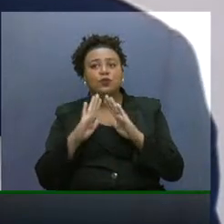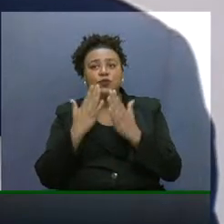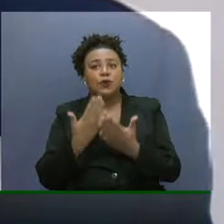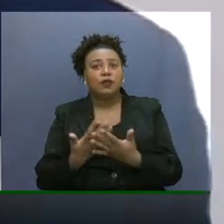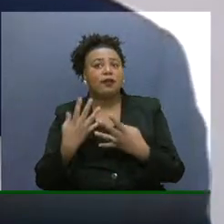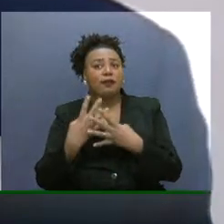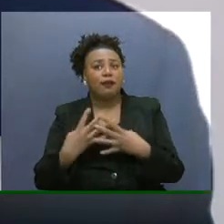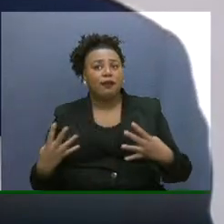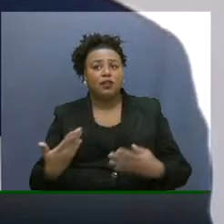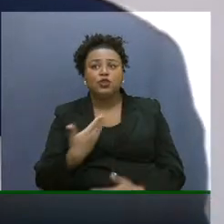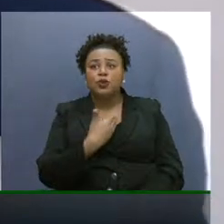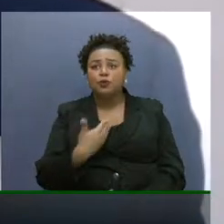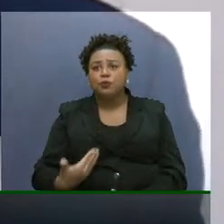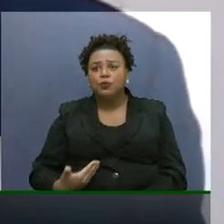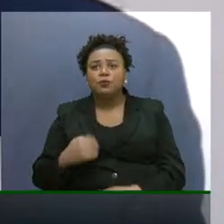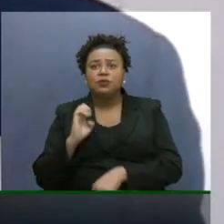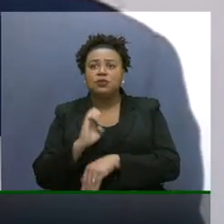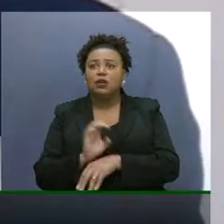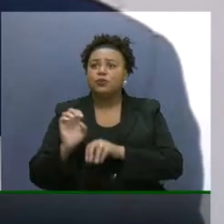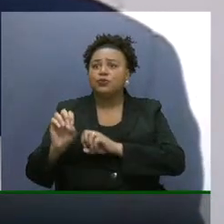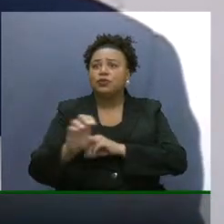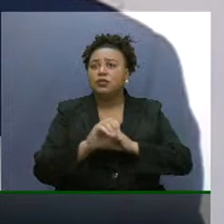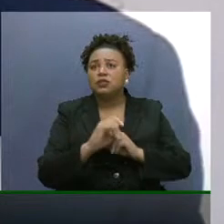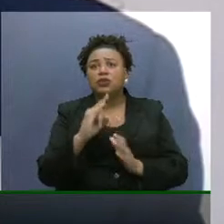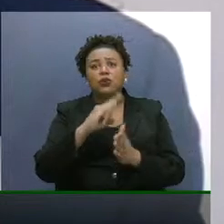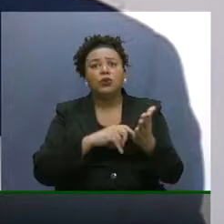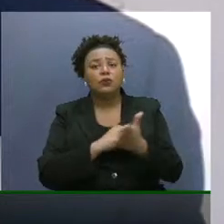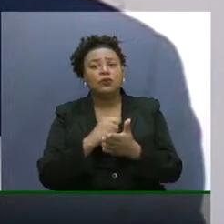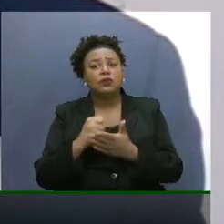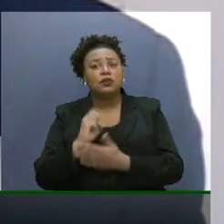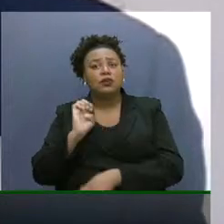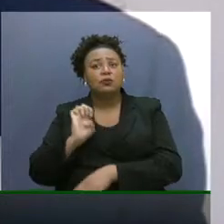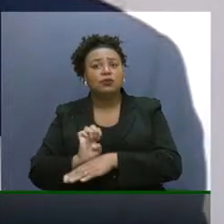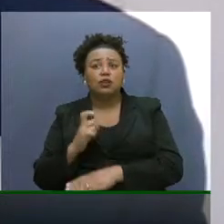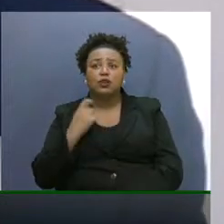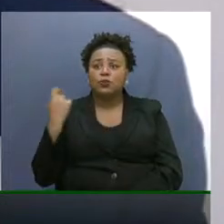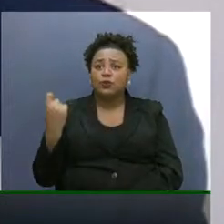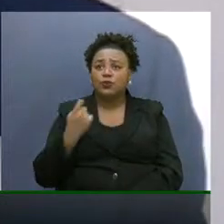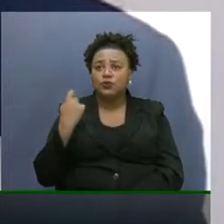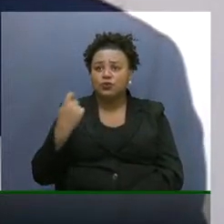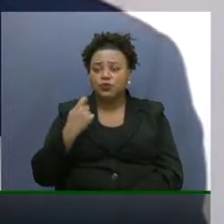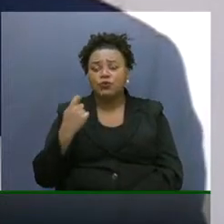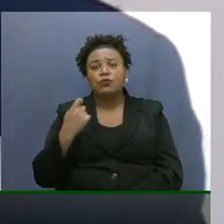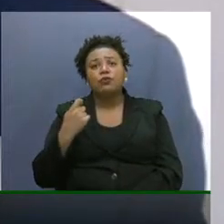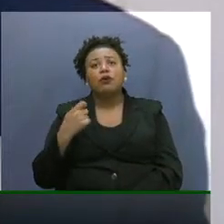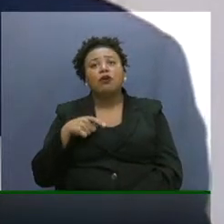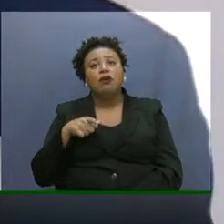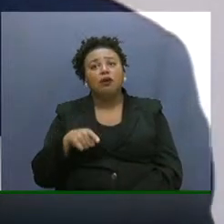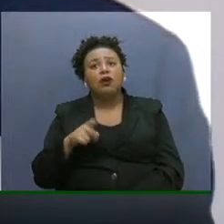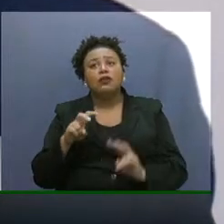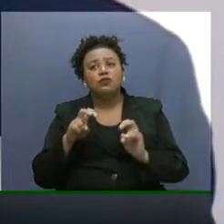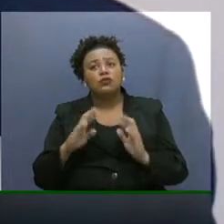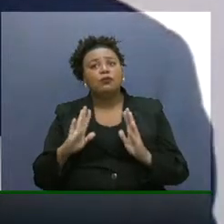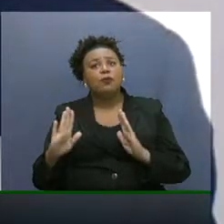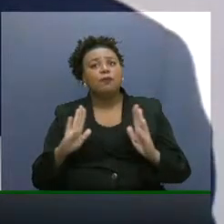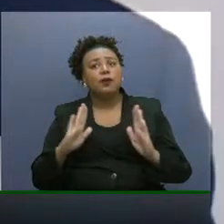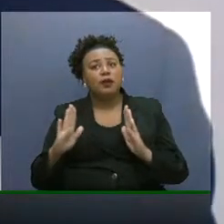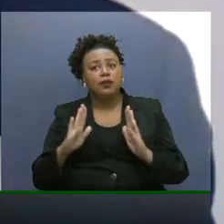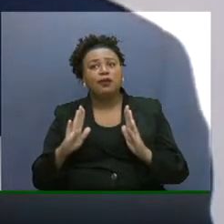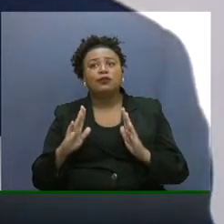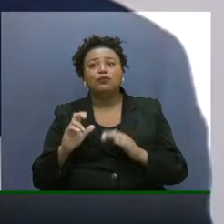rede pública estadual de ensino contratados pelo Estado do Rio Grande do Sul relativamente ao período